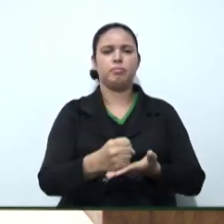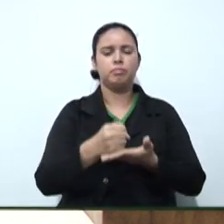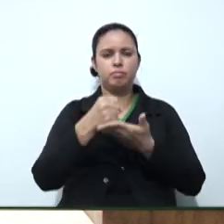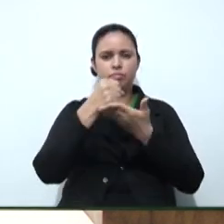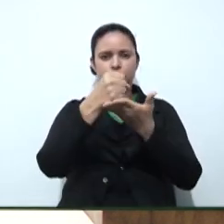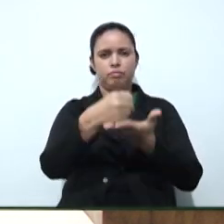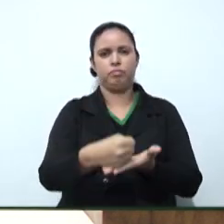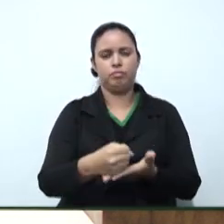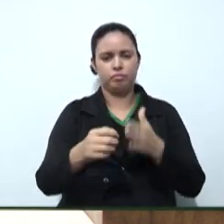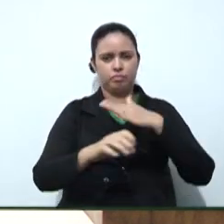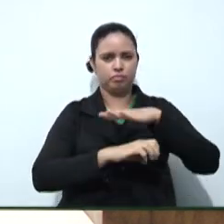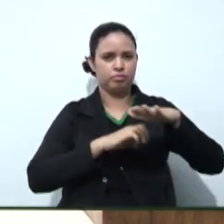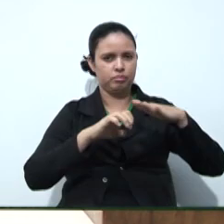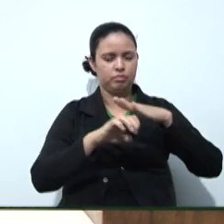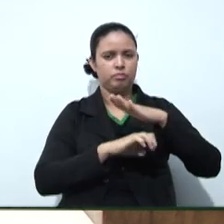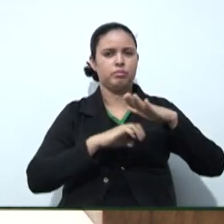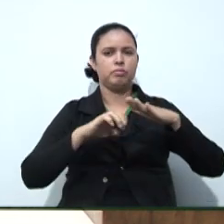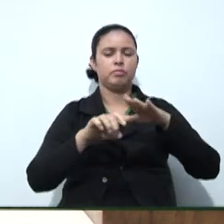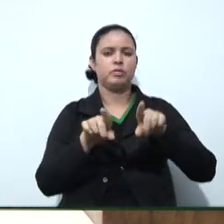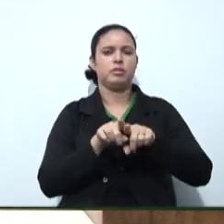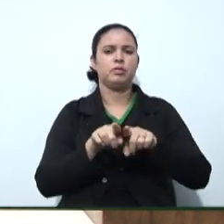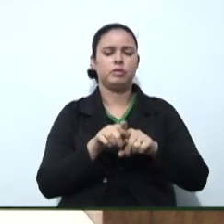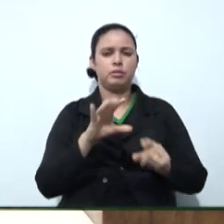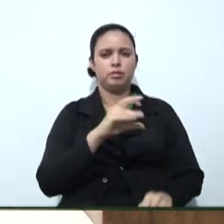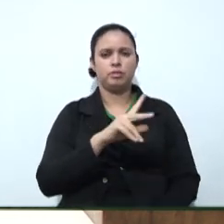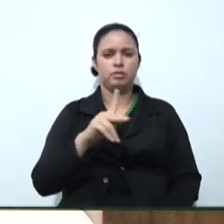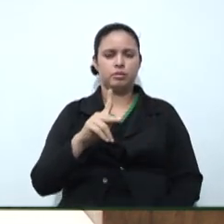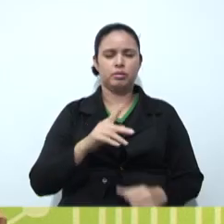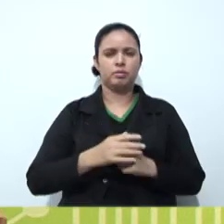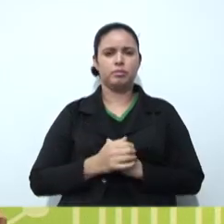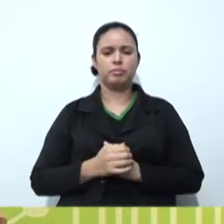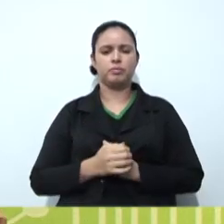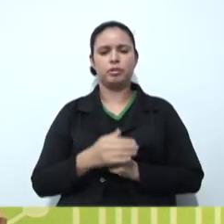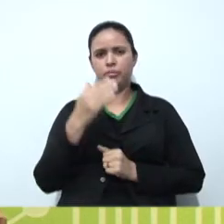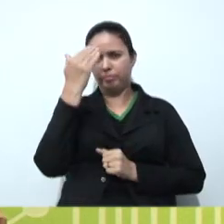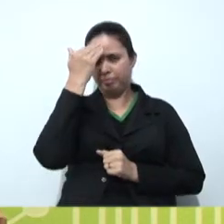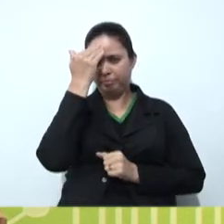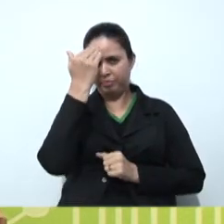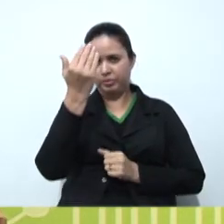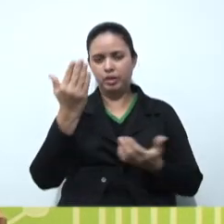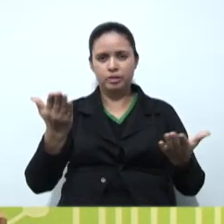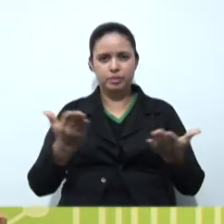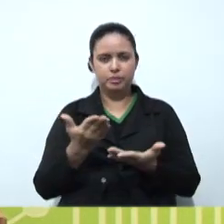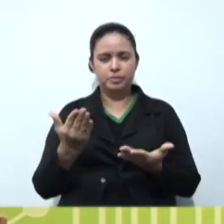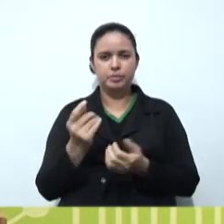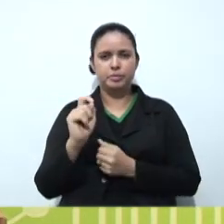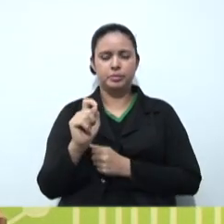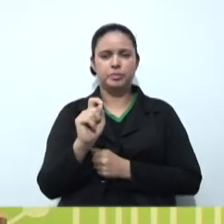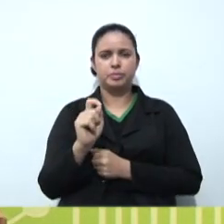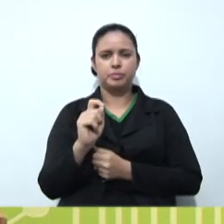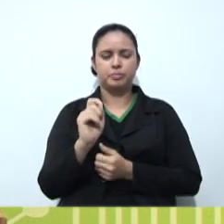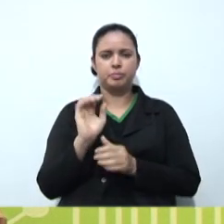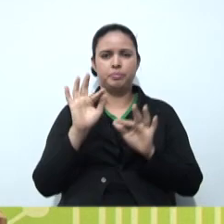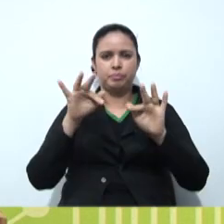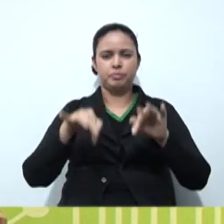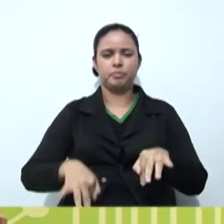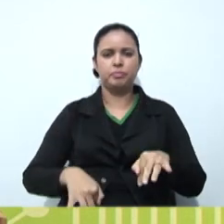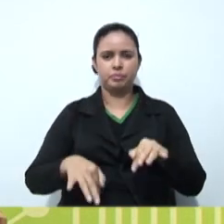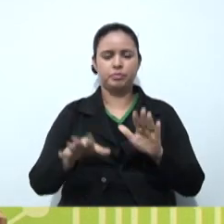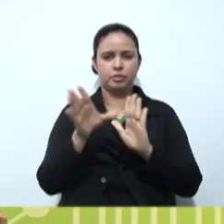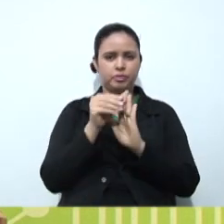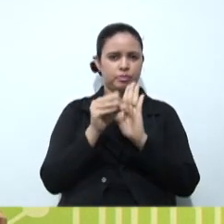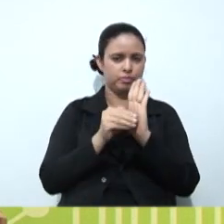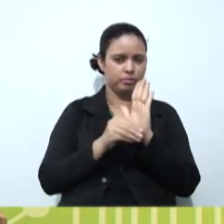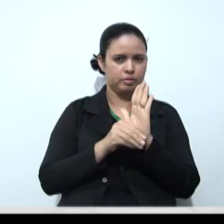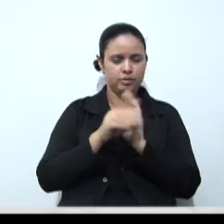muito as empresas e deve auxiliar também as cooperativas. Obrigado, professor. E agora nós vamos, para finalizar esse conteúdo,